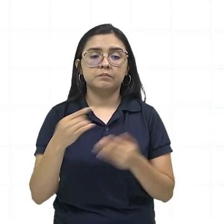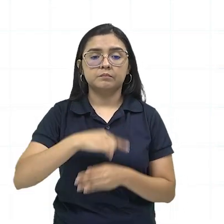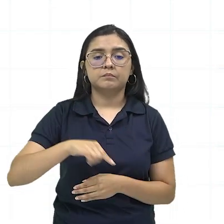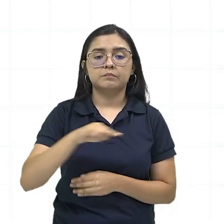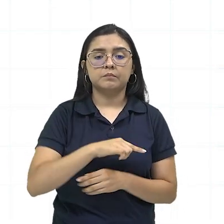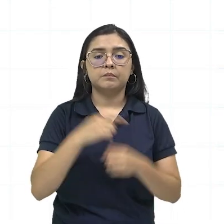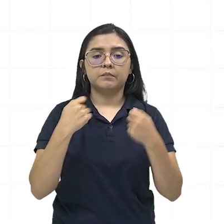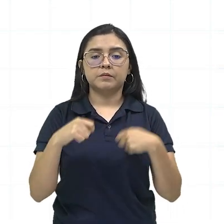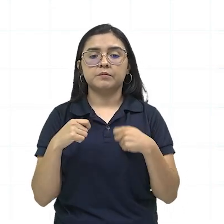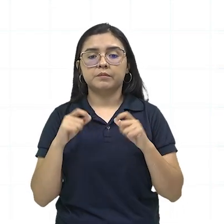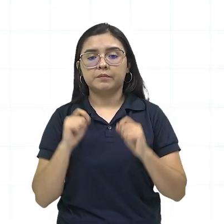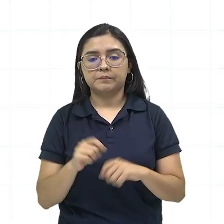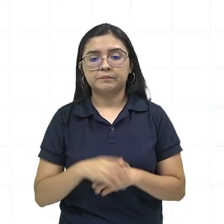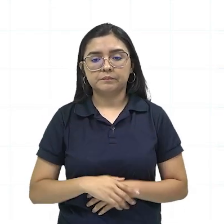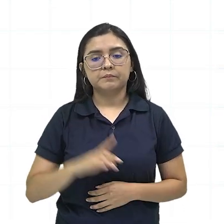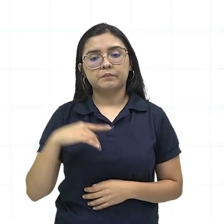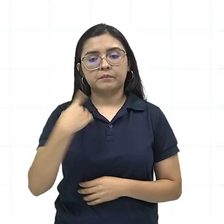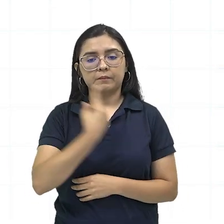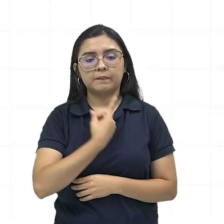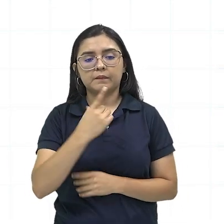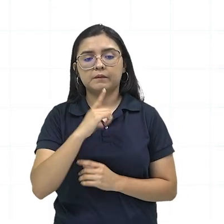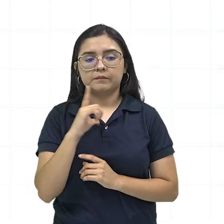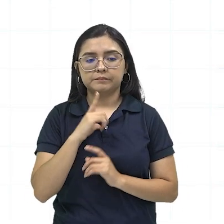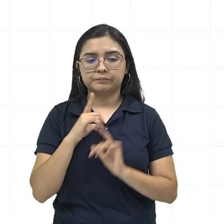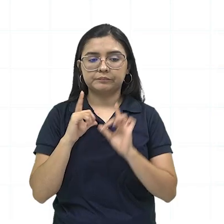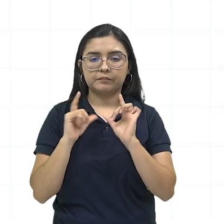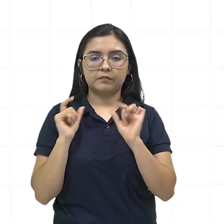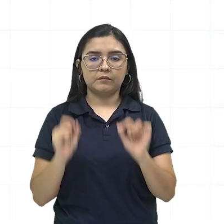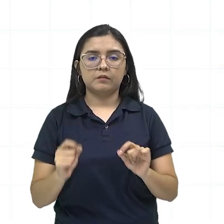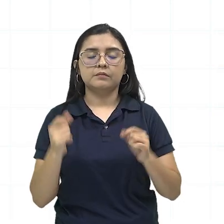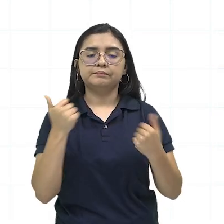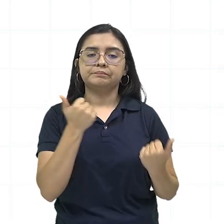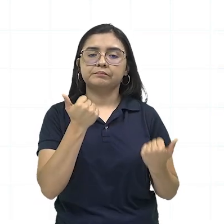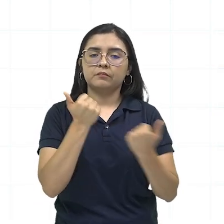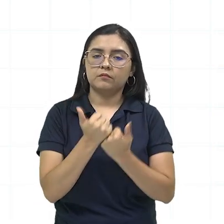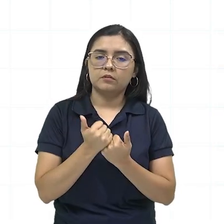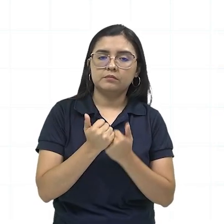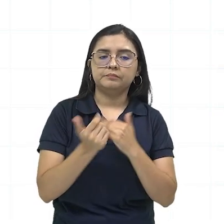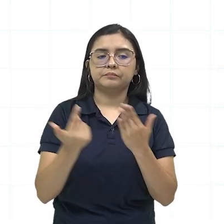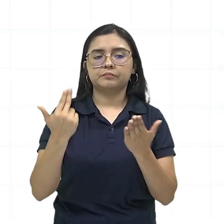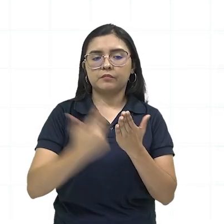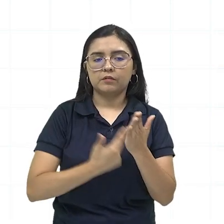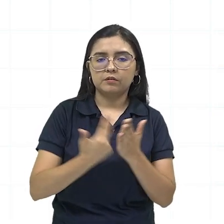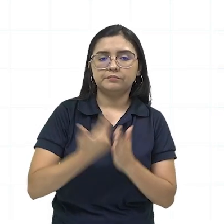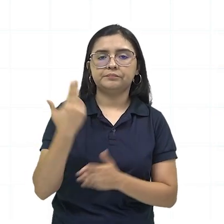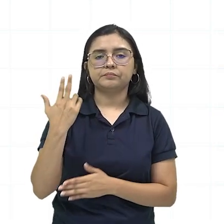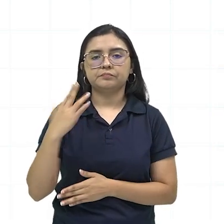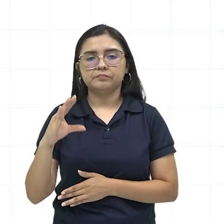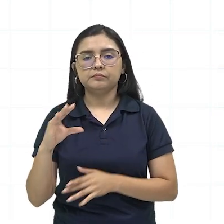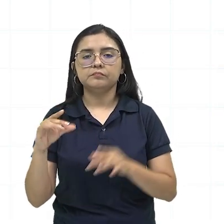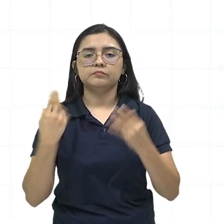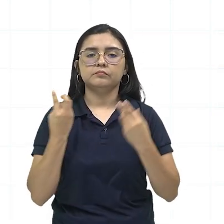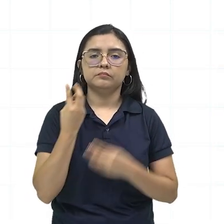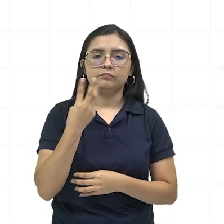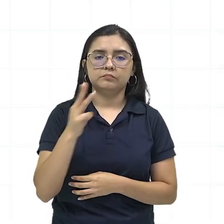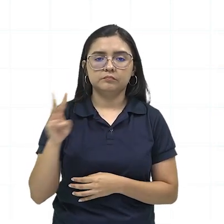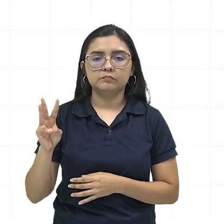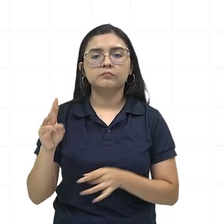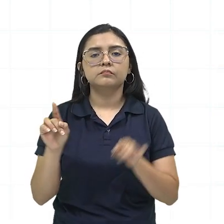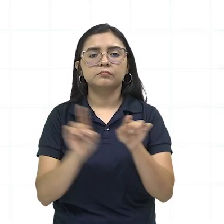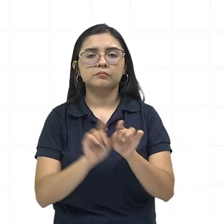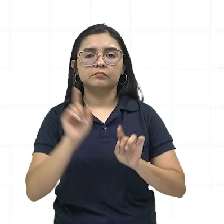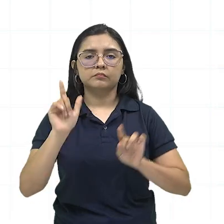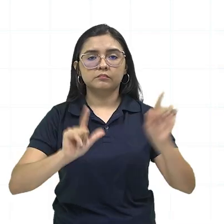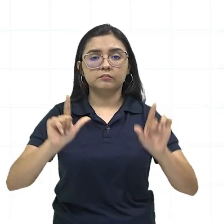da seguinte forma, que nós temos esses suportes, né, como revistas de ciência, sites especializados, programas de